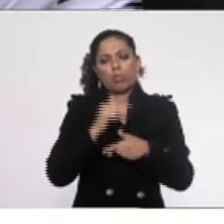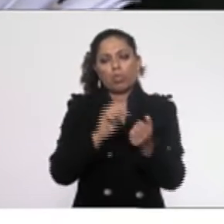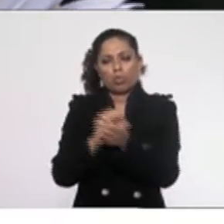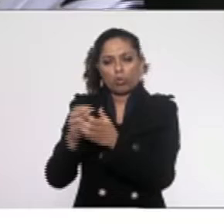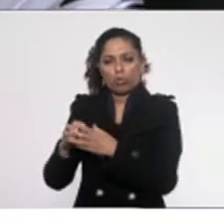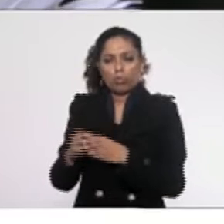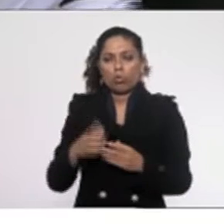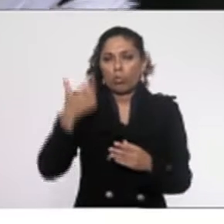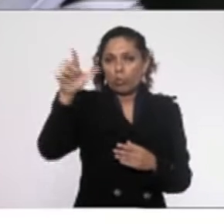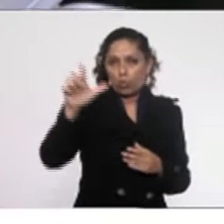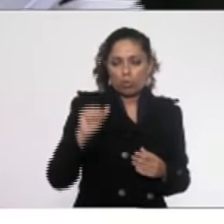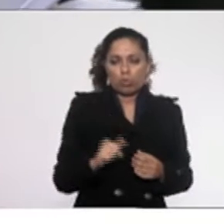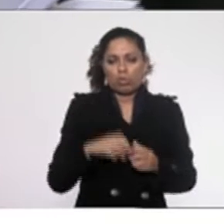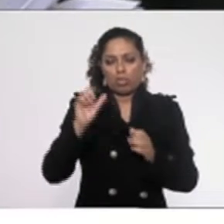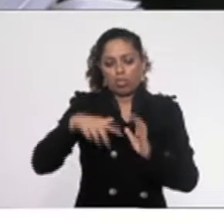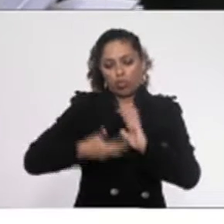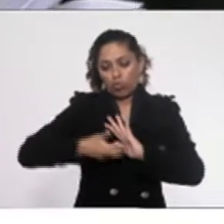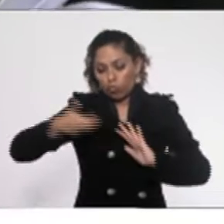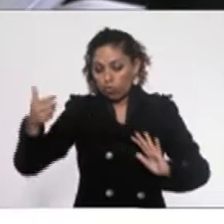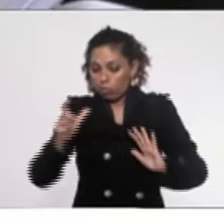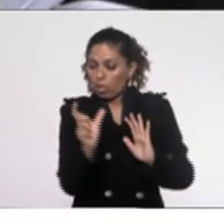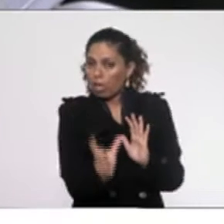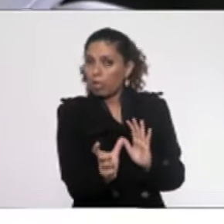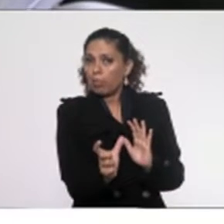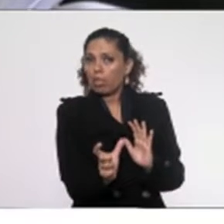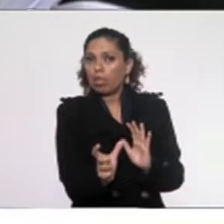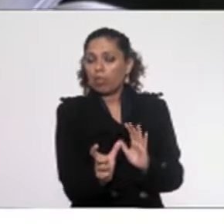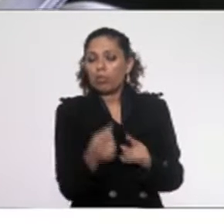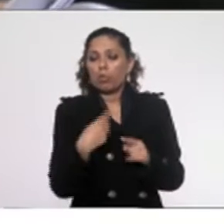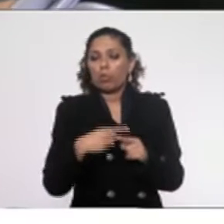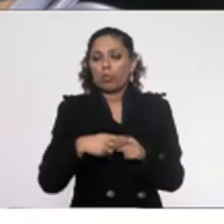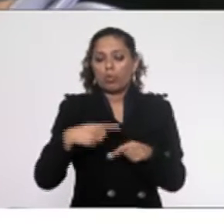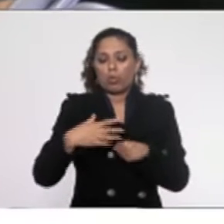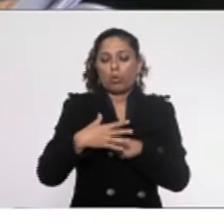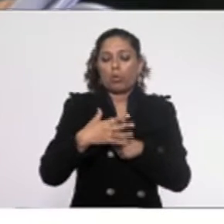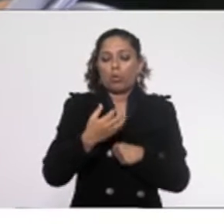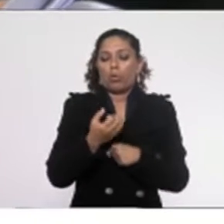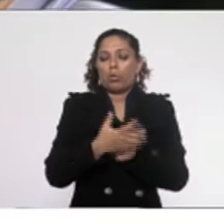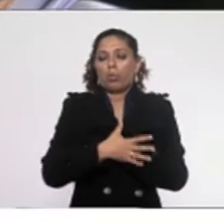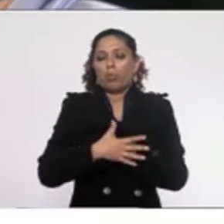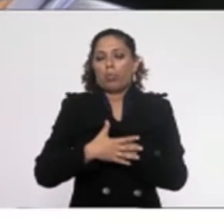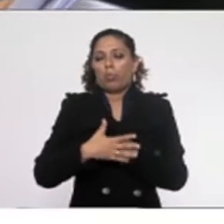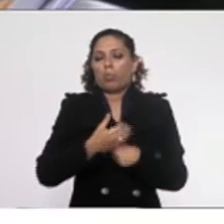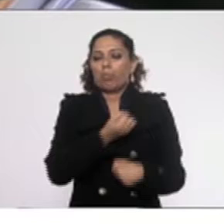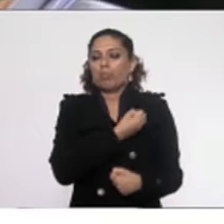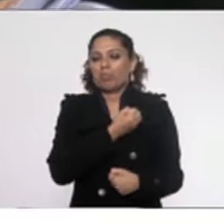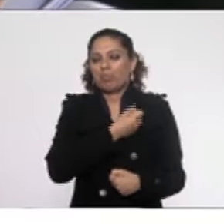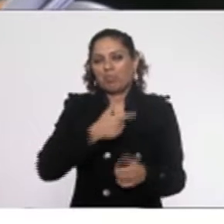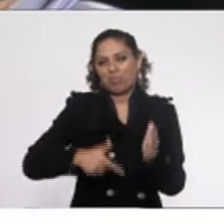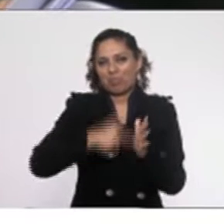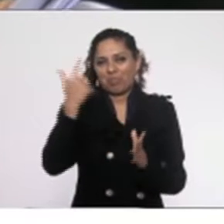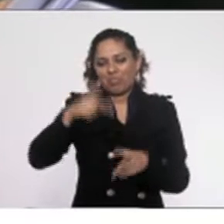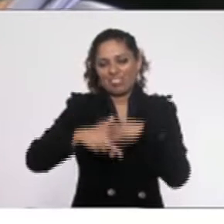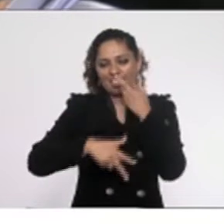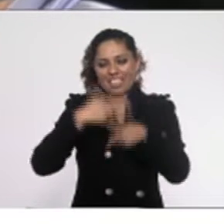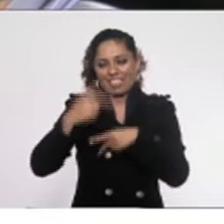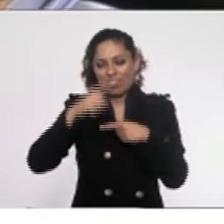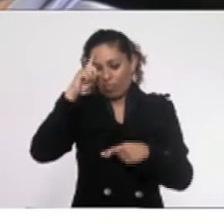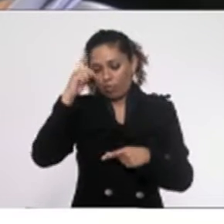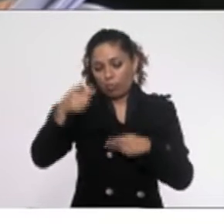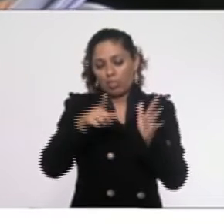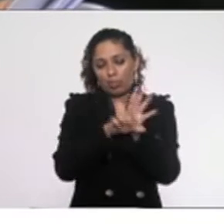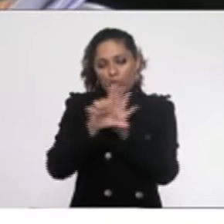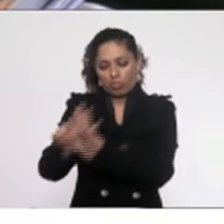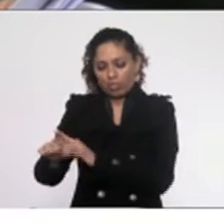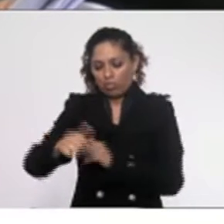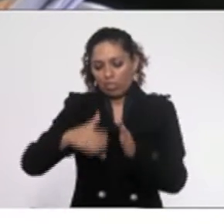aderir ao plano. Era tirar esta parte, porque no parágrafo 2º, o senhor está dizendo que será mandado projeto de